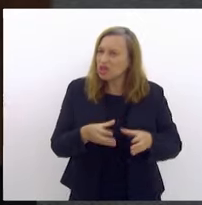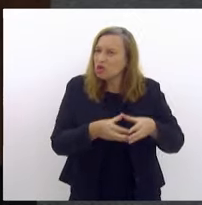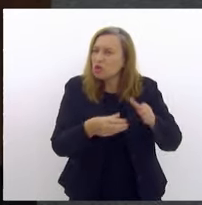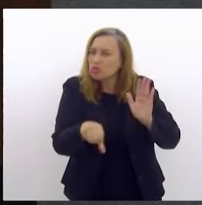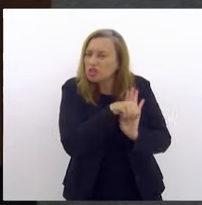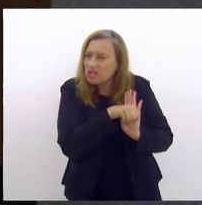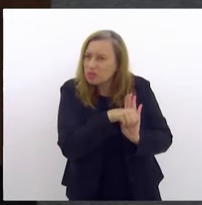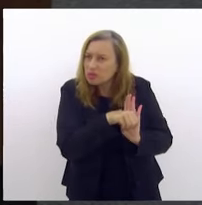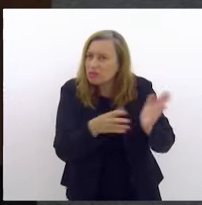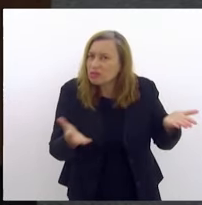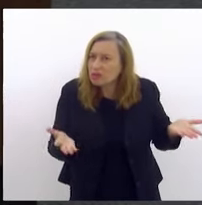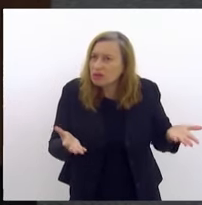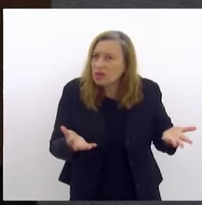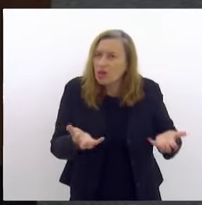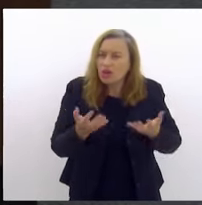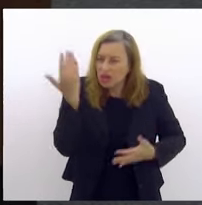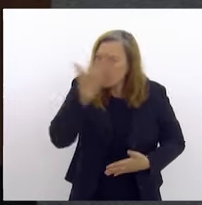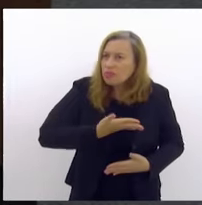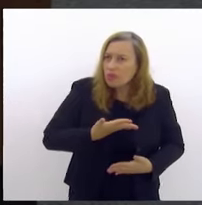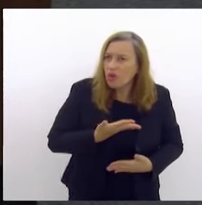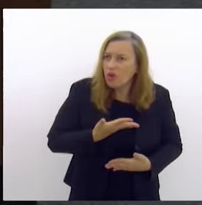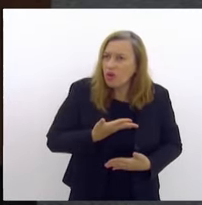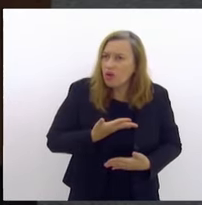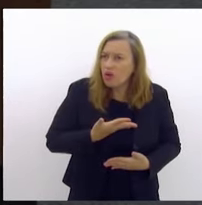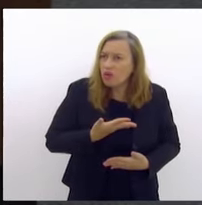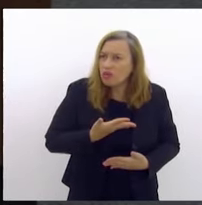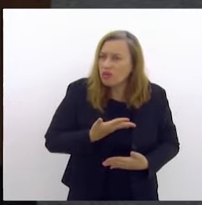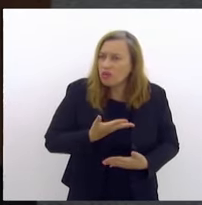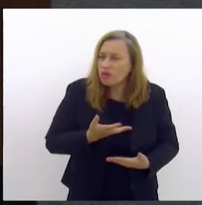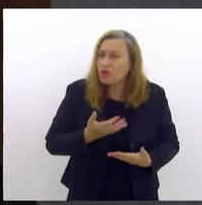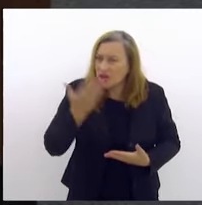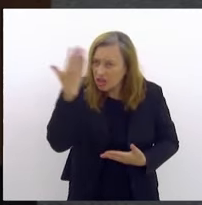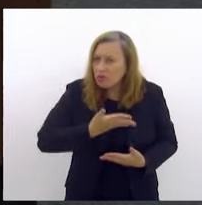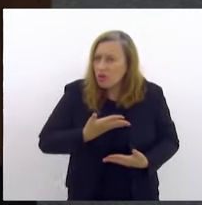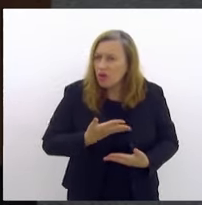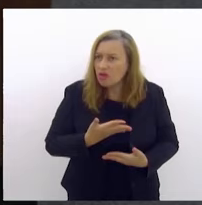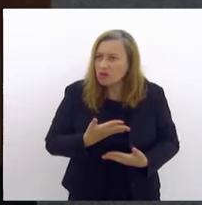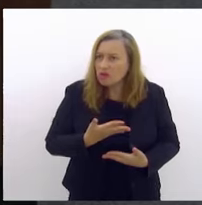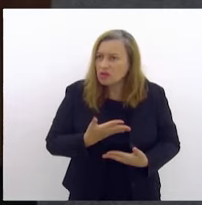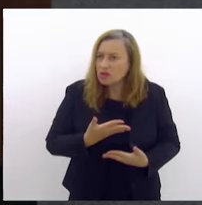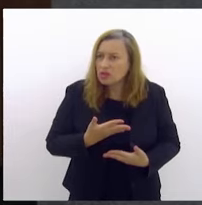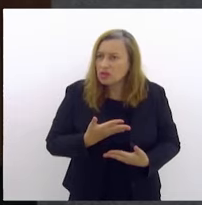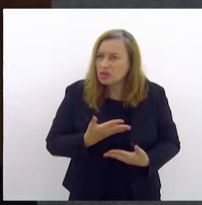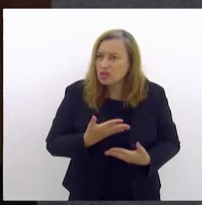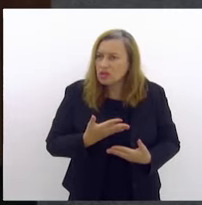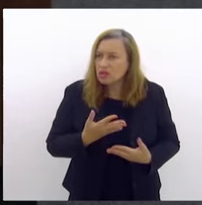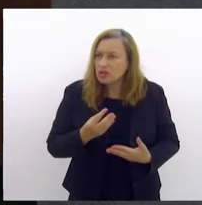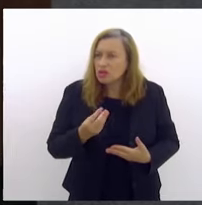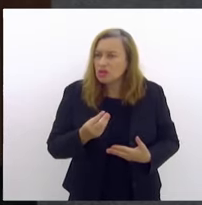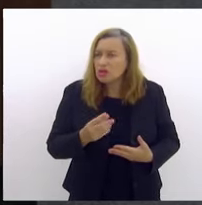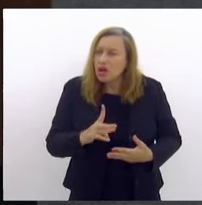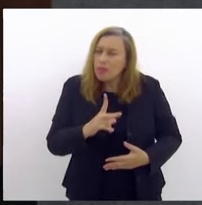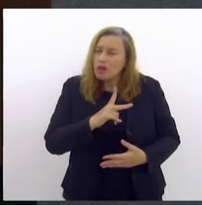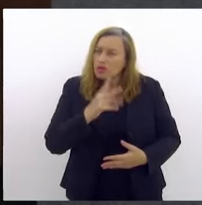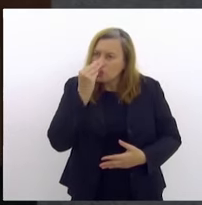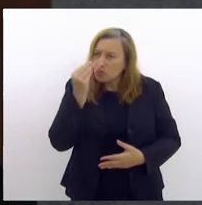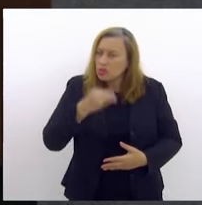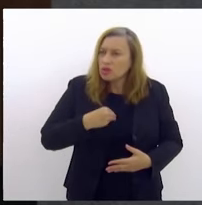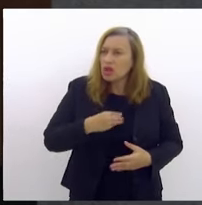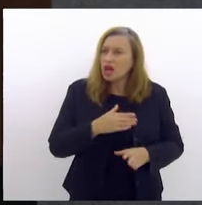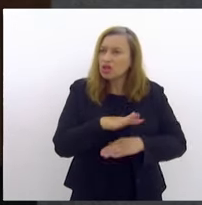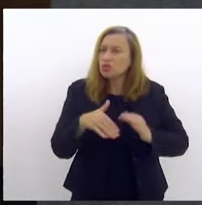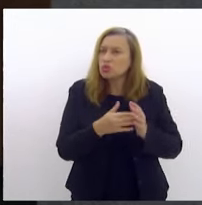criminosa. Eu quero que prove isso, que eu estou sendo participando disso. Isso é uma ofensa, eu considero uma ofensa pessoal a mim e toda a bancada do